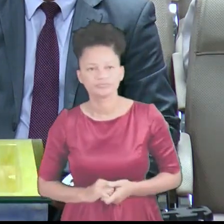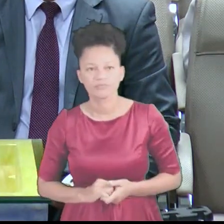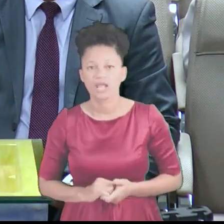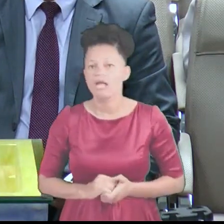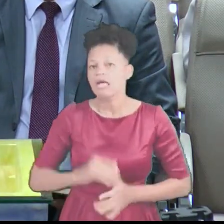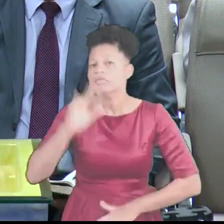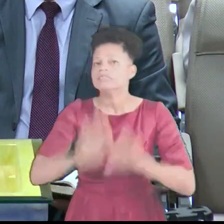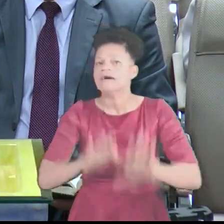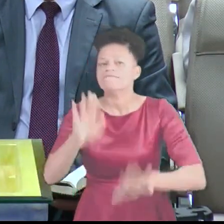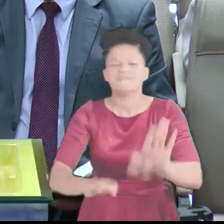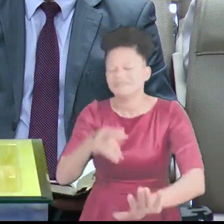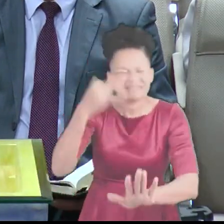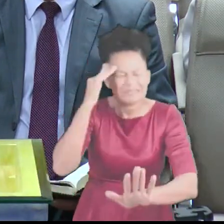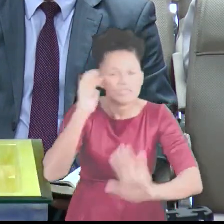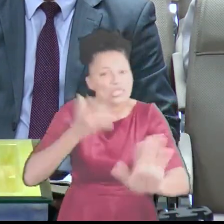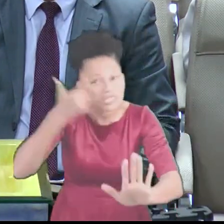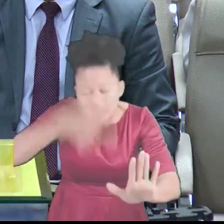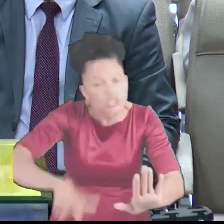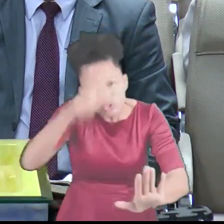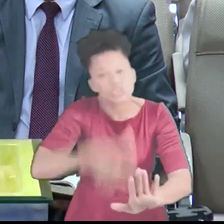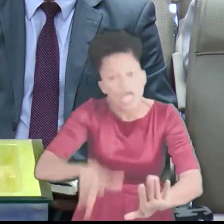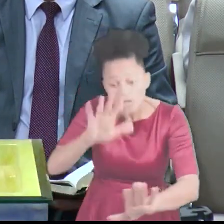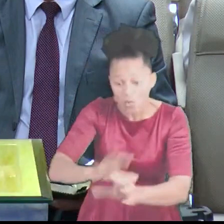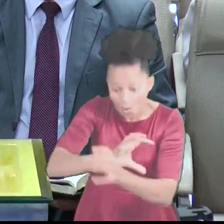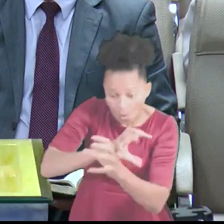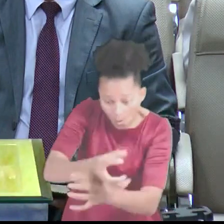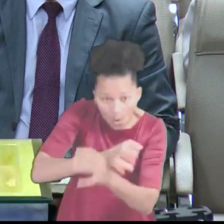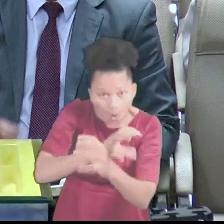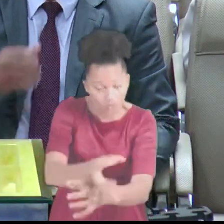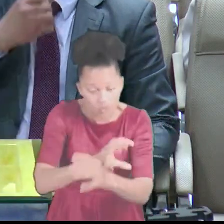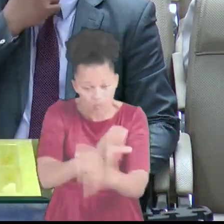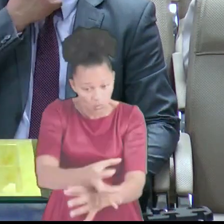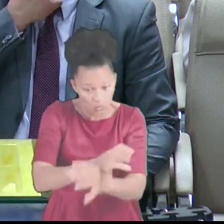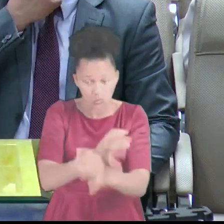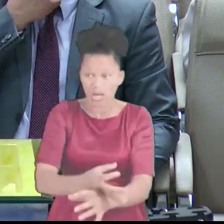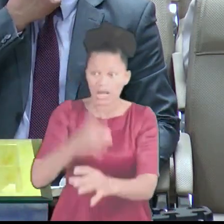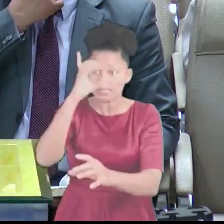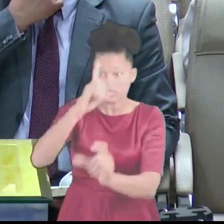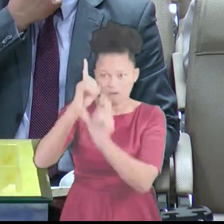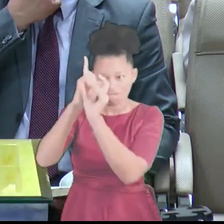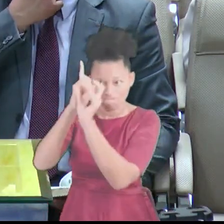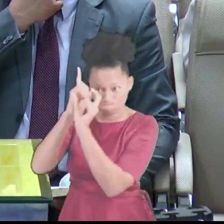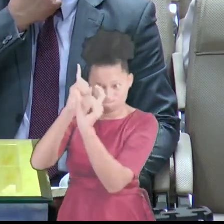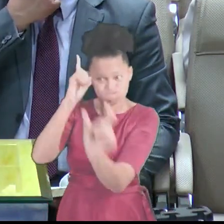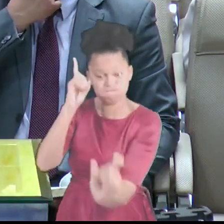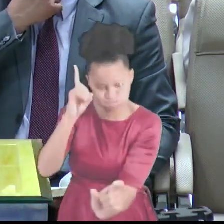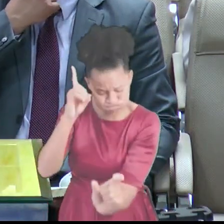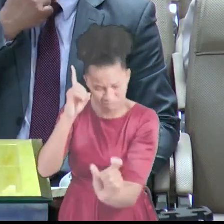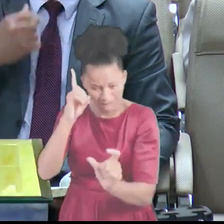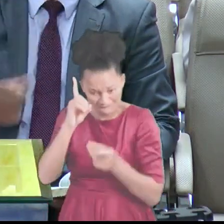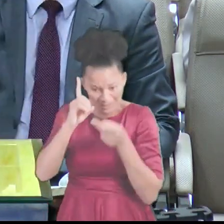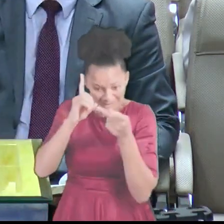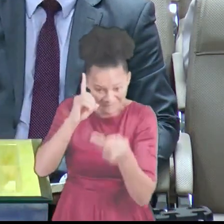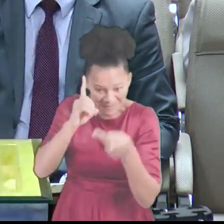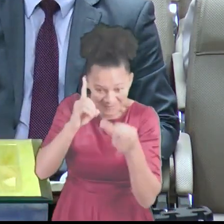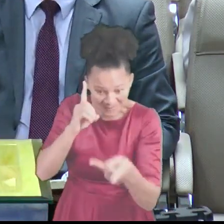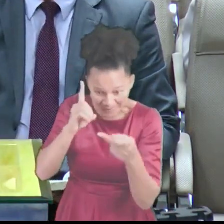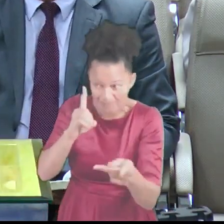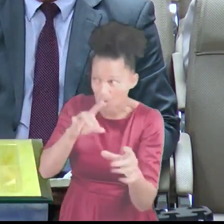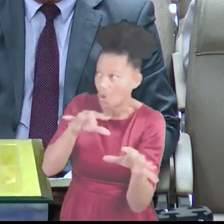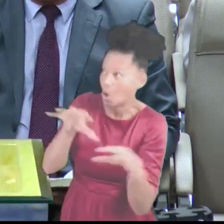Talvez você não entendeu, vou repetir: ossos secos, quando Deus fala, ele tem que ouvir